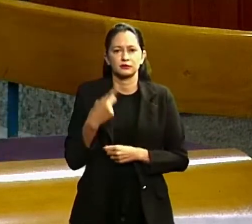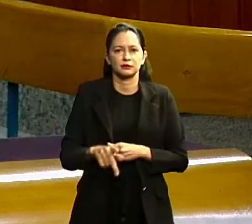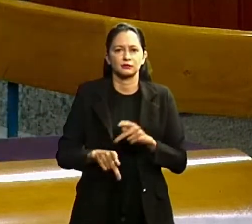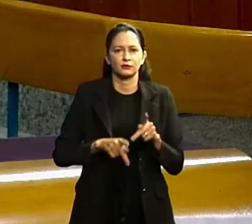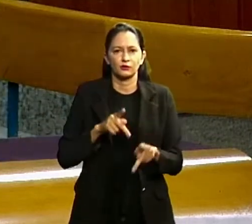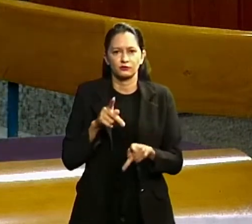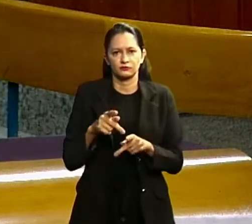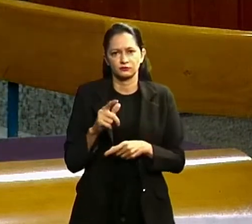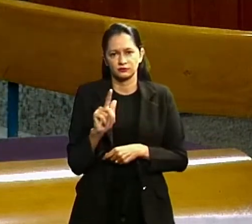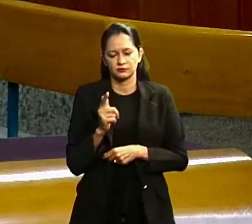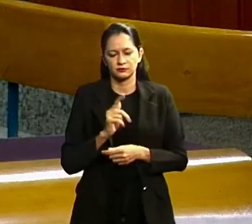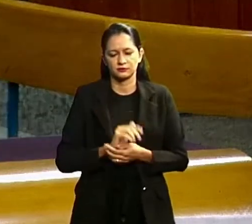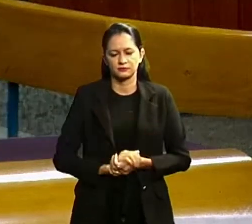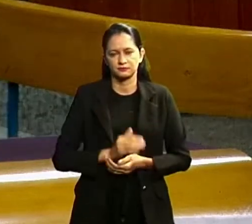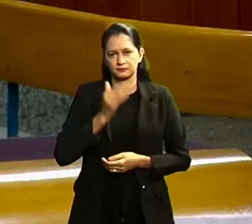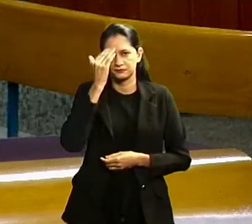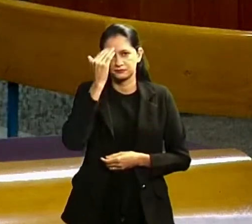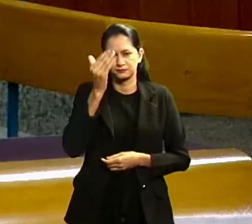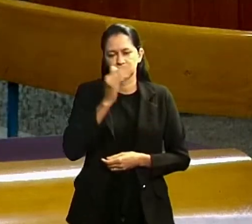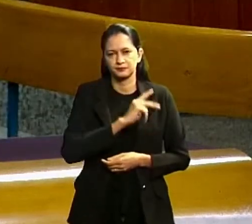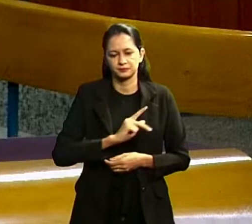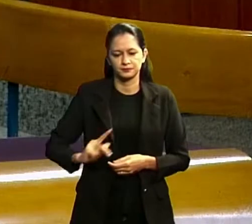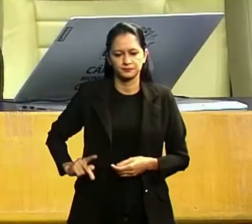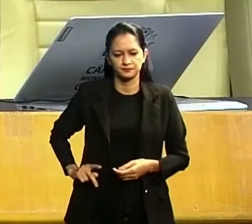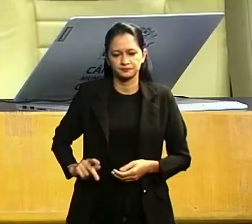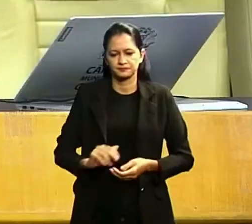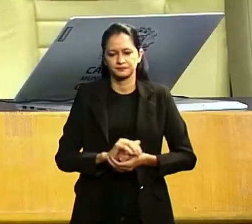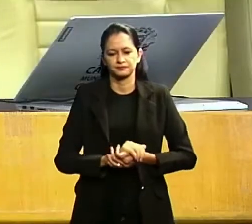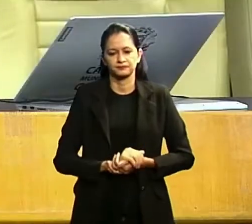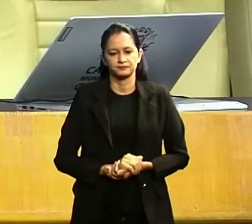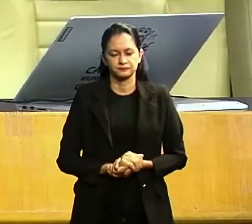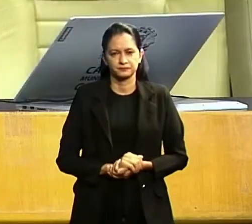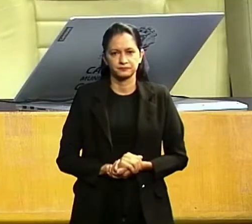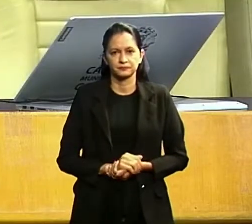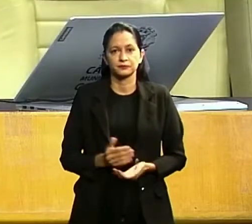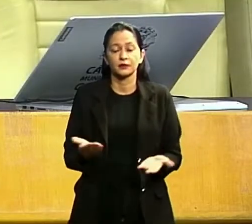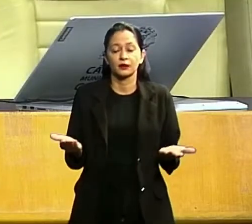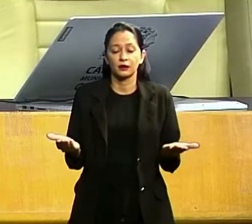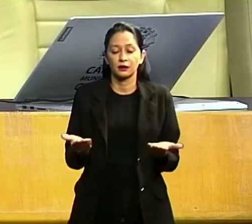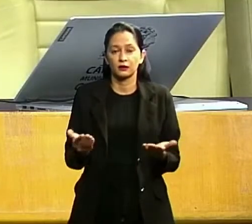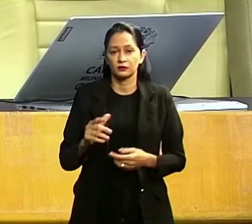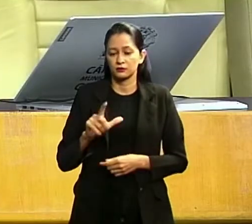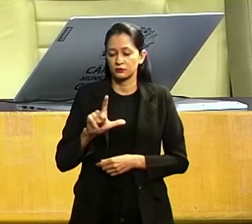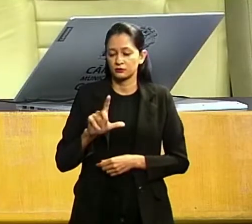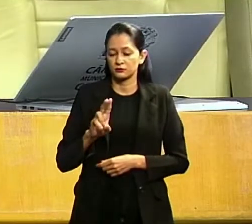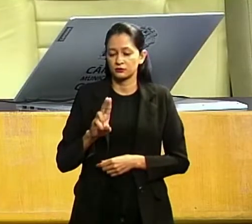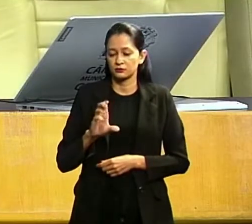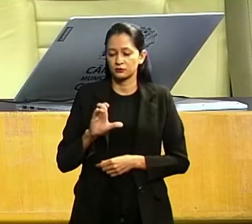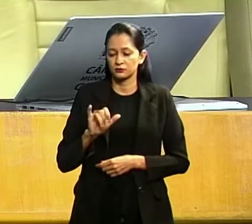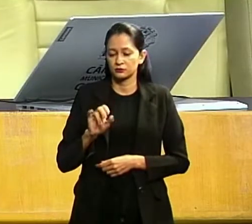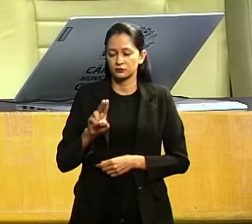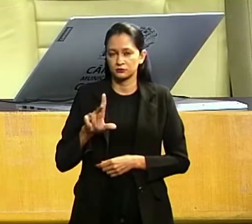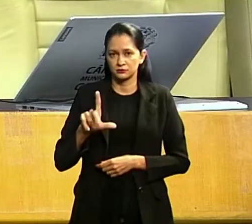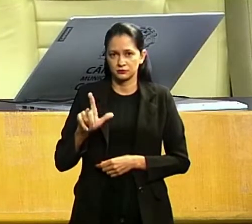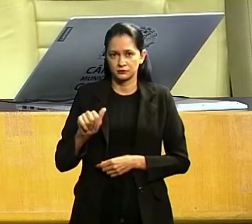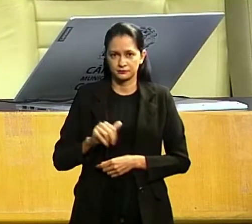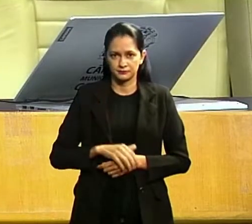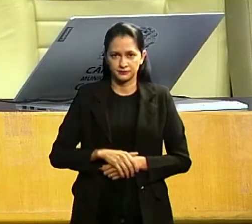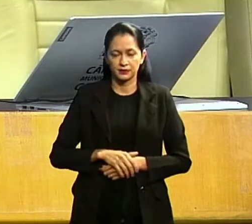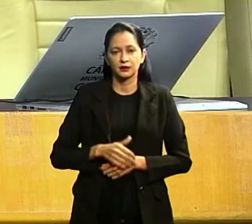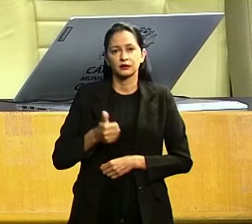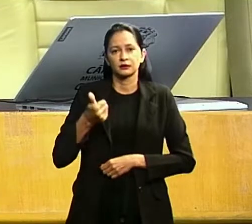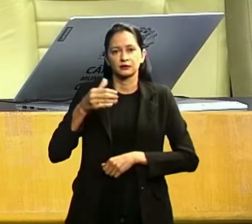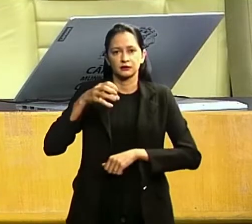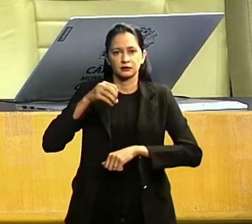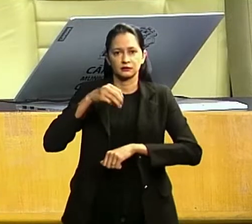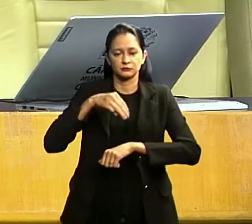presidente. É, vereadora Lucila, do Recanto, 10 minutos com direito à parte,